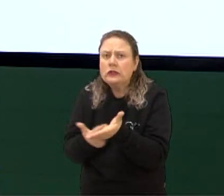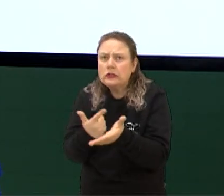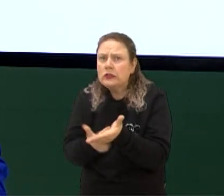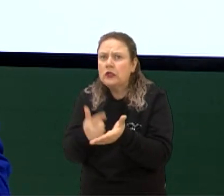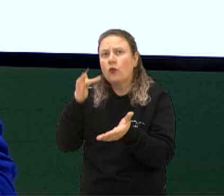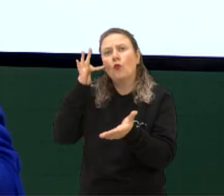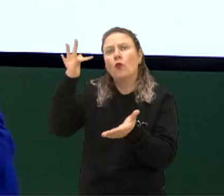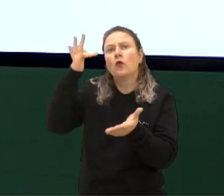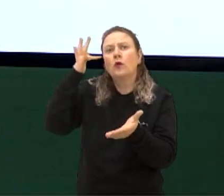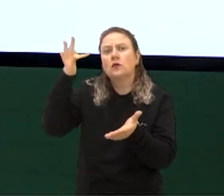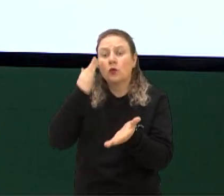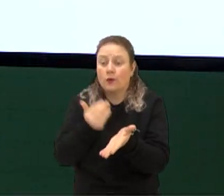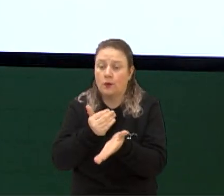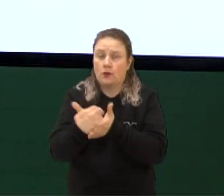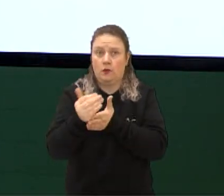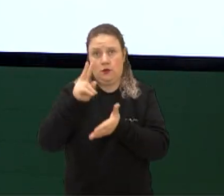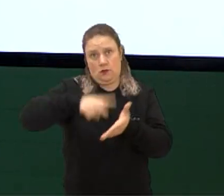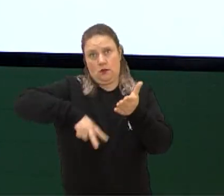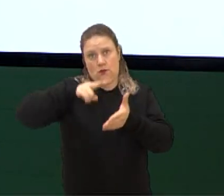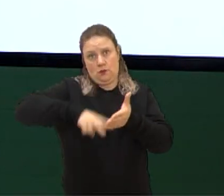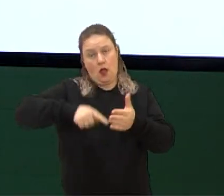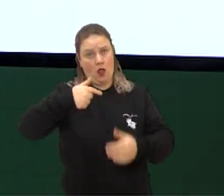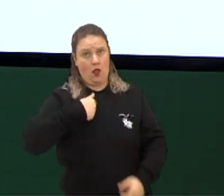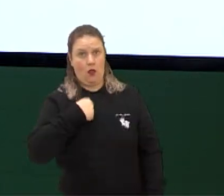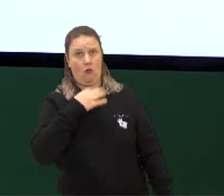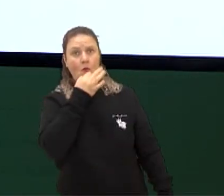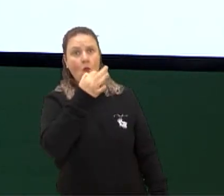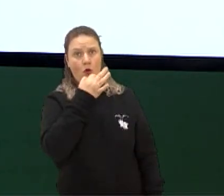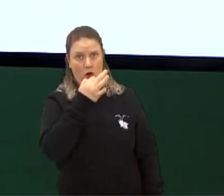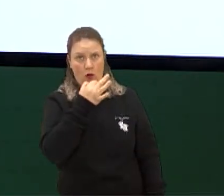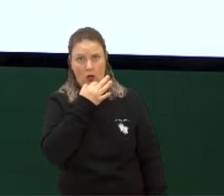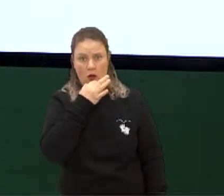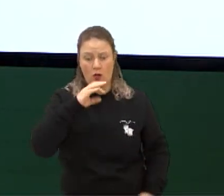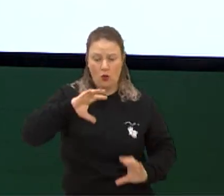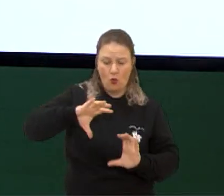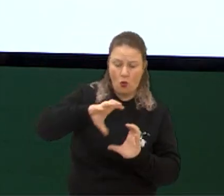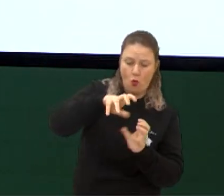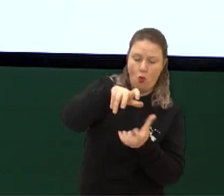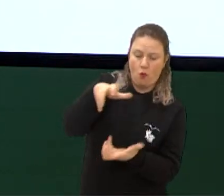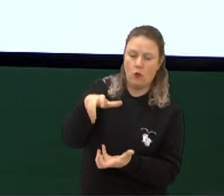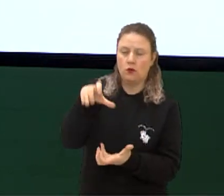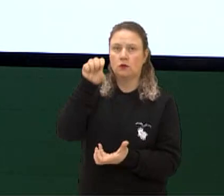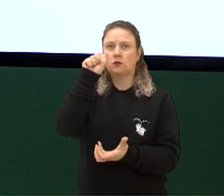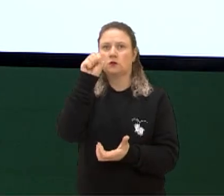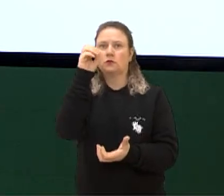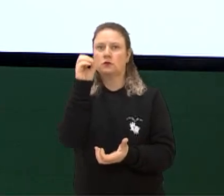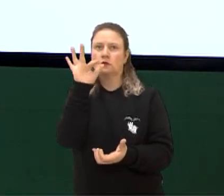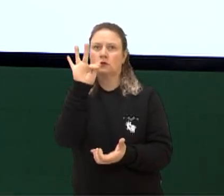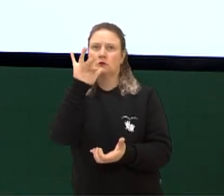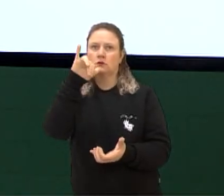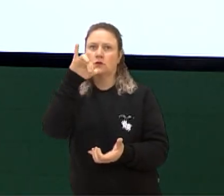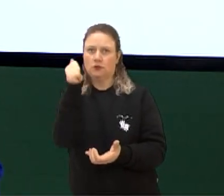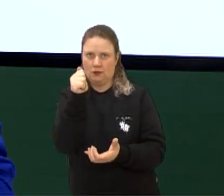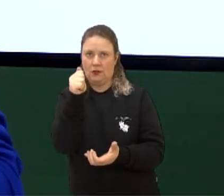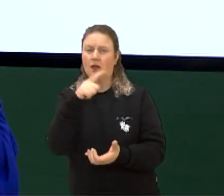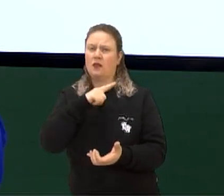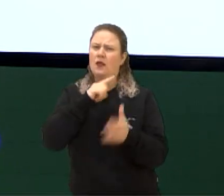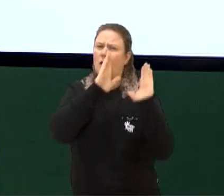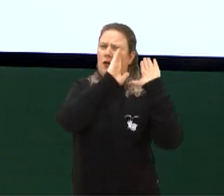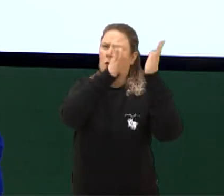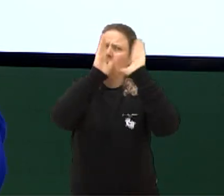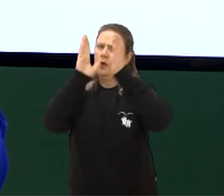para eu começar a ler? Olha, eu gosto muito de um livro chamado O Mundo de Sofia. Tá? Muito bacana. Provavelmente aí tem na biblioteca